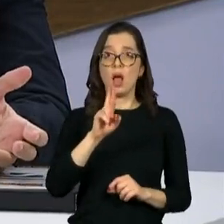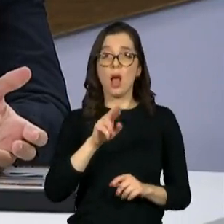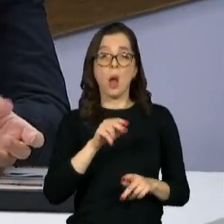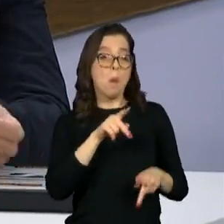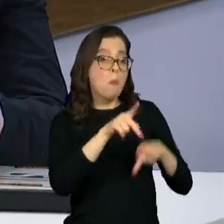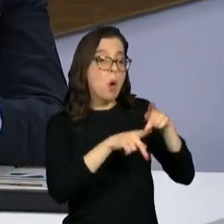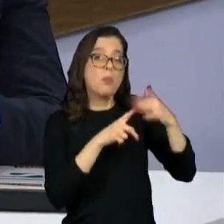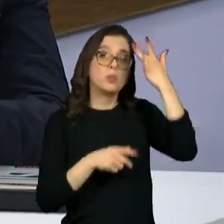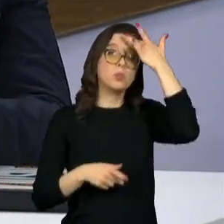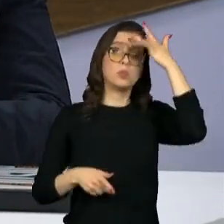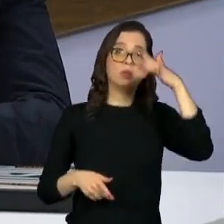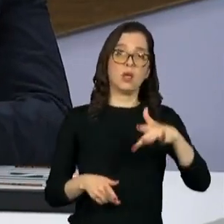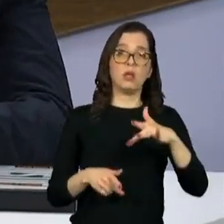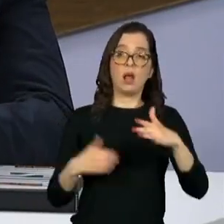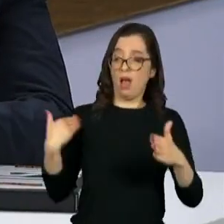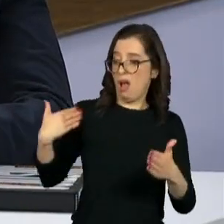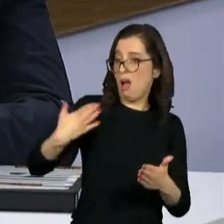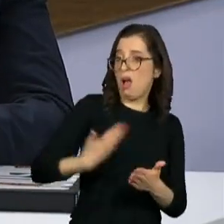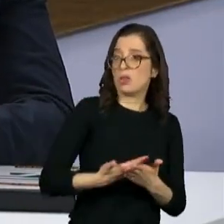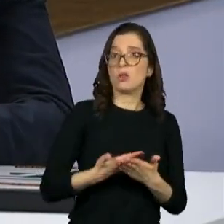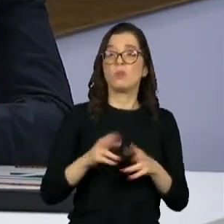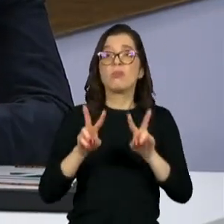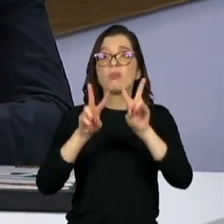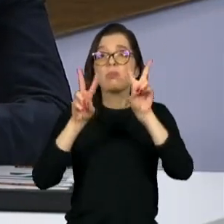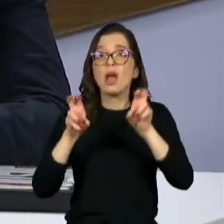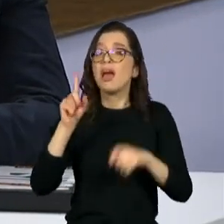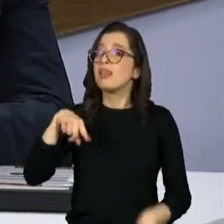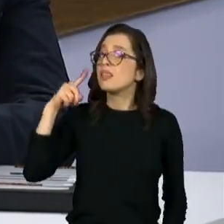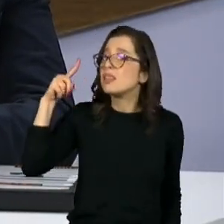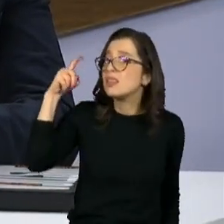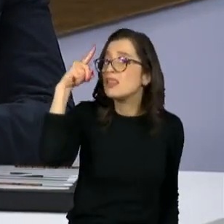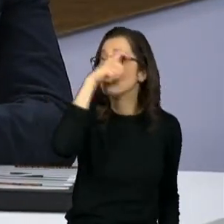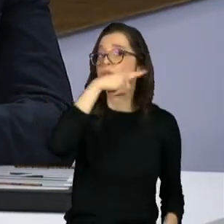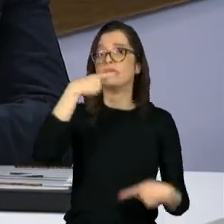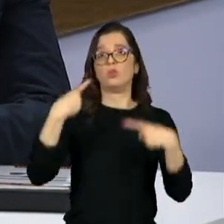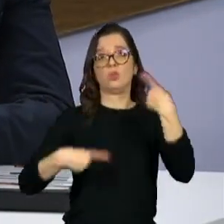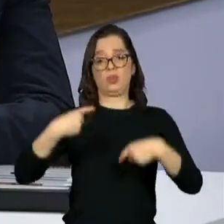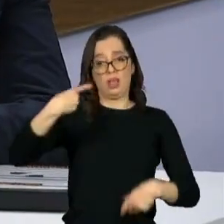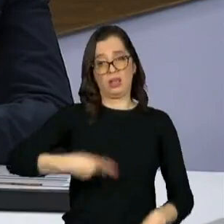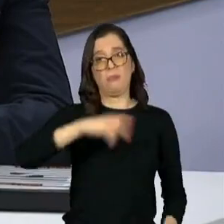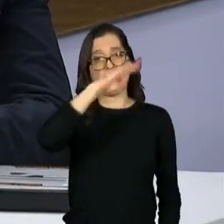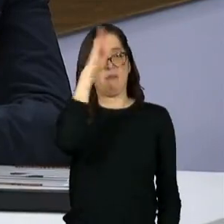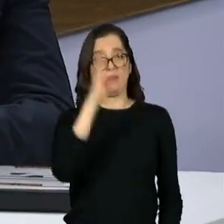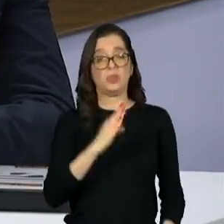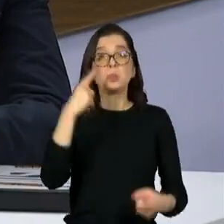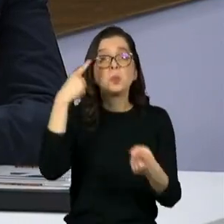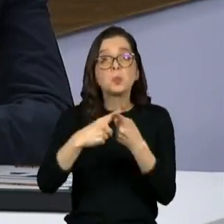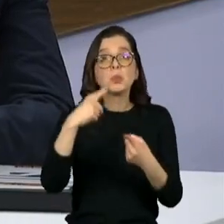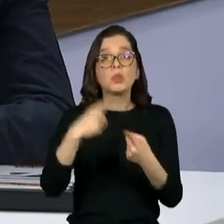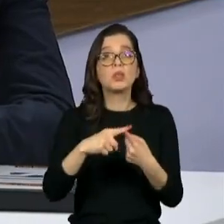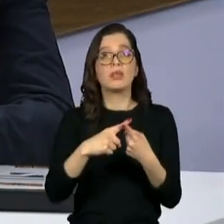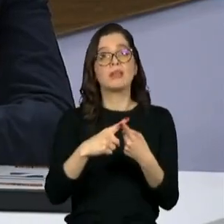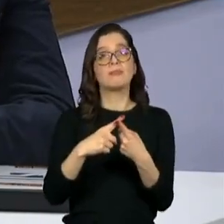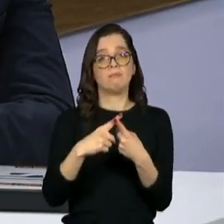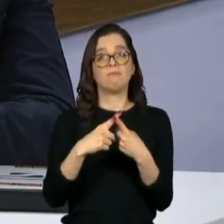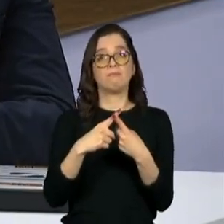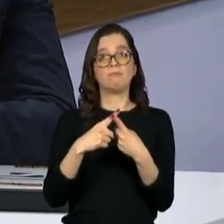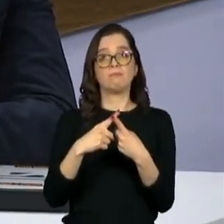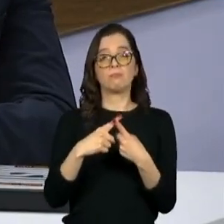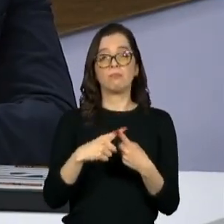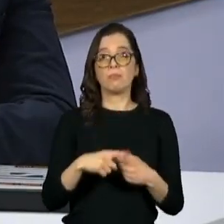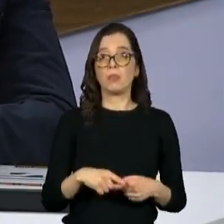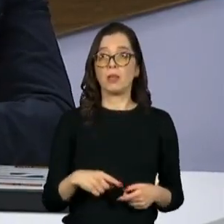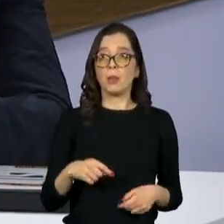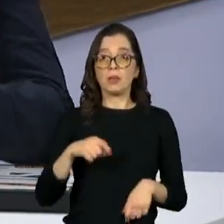até hoje é um tema bastante dolorido e doloroso de discussão no Brasil, em que uma parte da população, capitaneada pelo presidente, estava